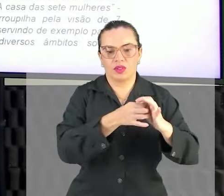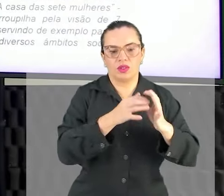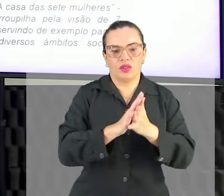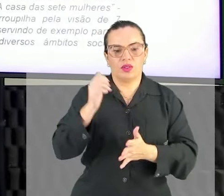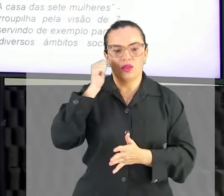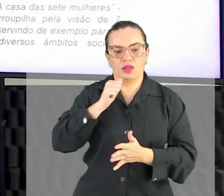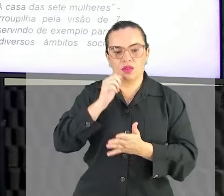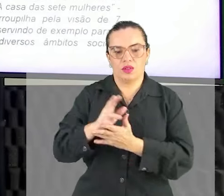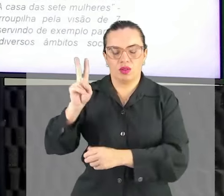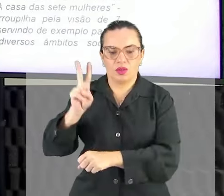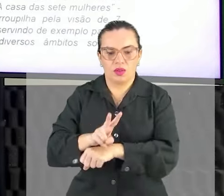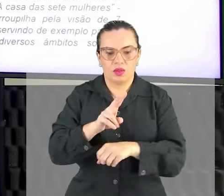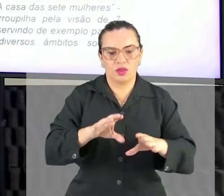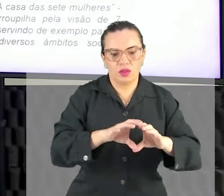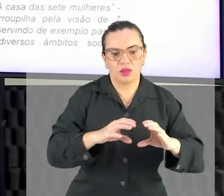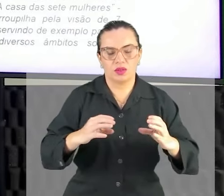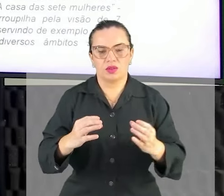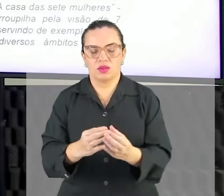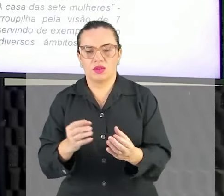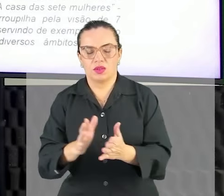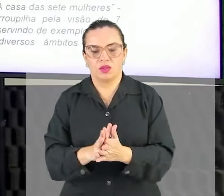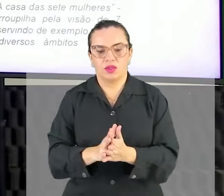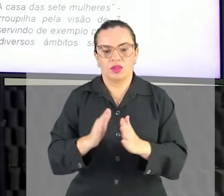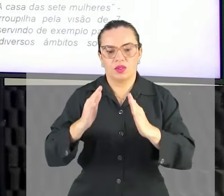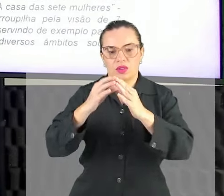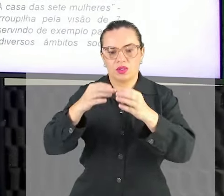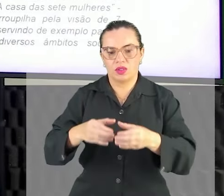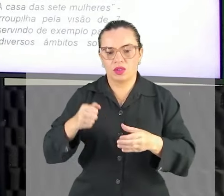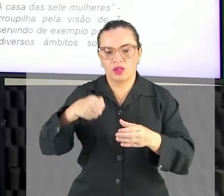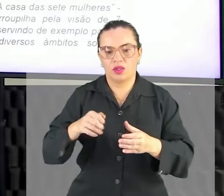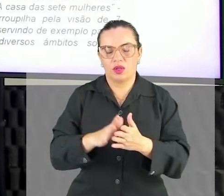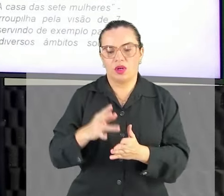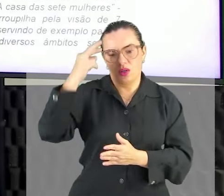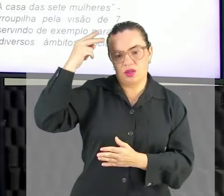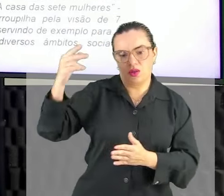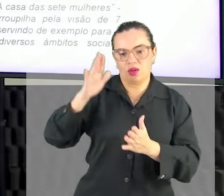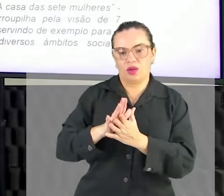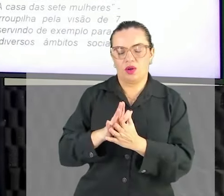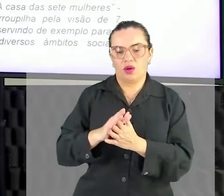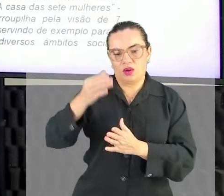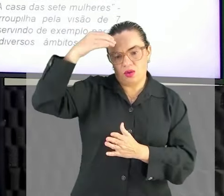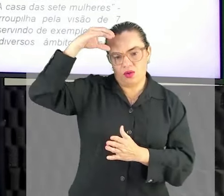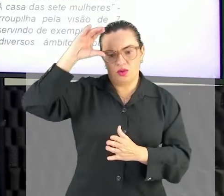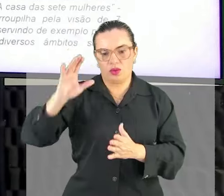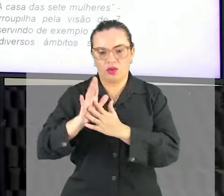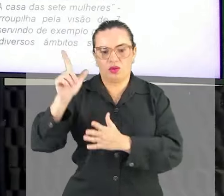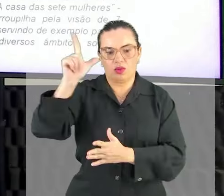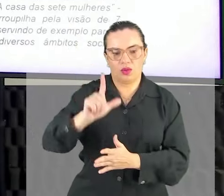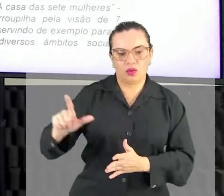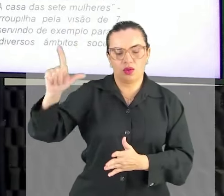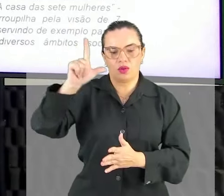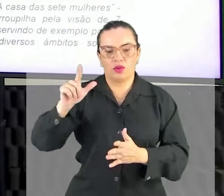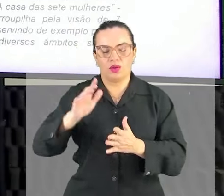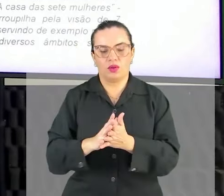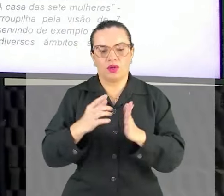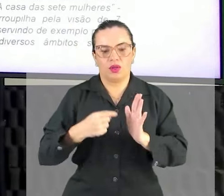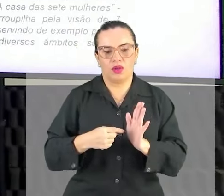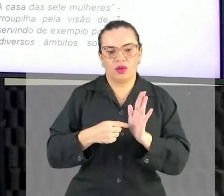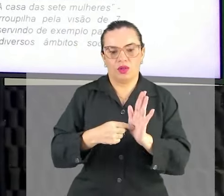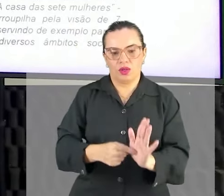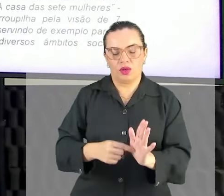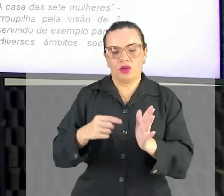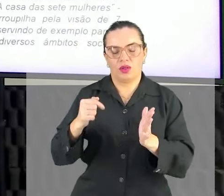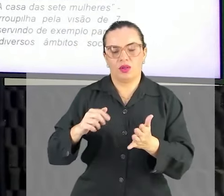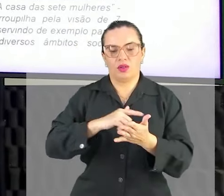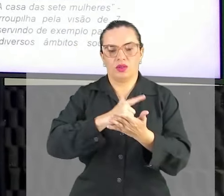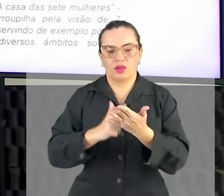cuidado comunitário ou doméstico é histórico, cultural e literário, como retratado na obra Outro